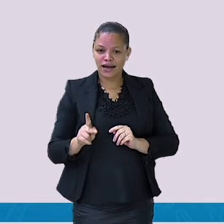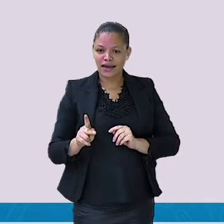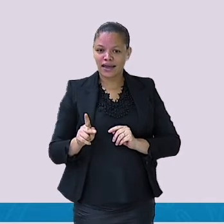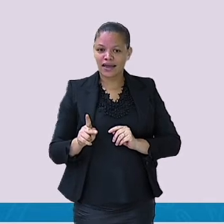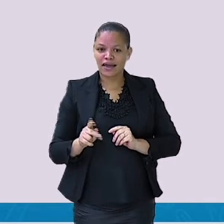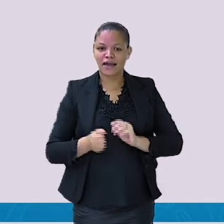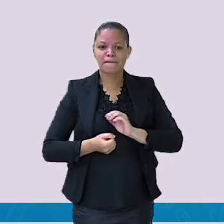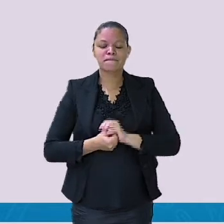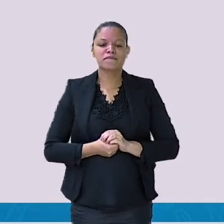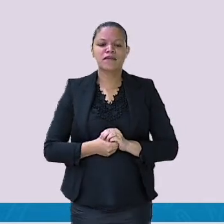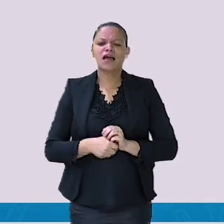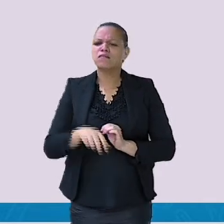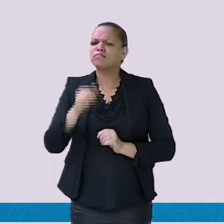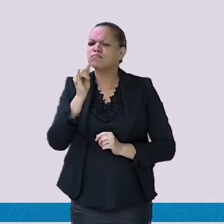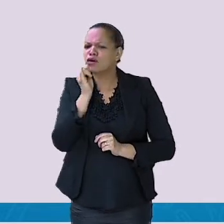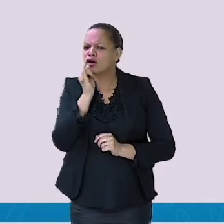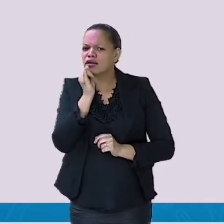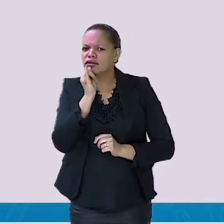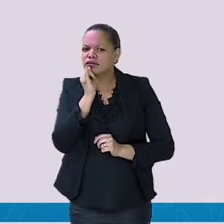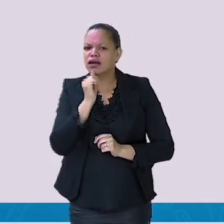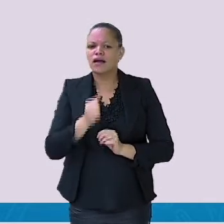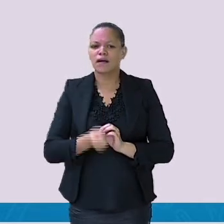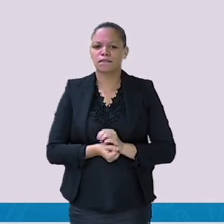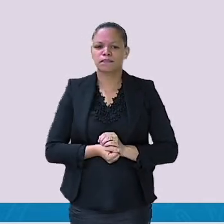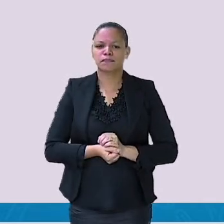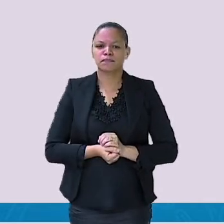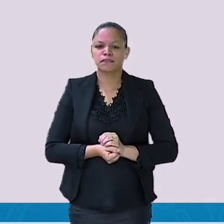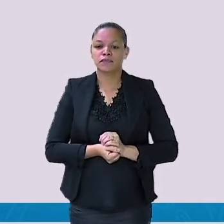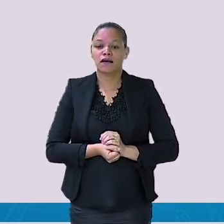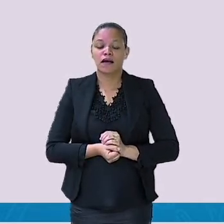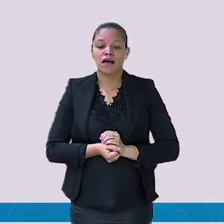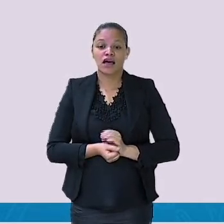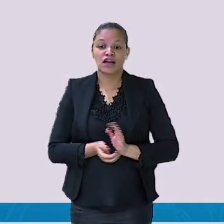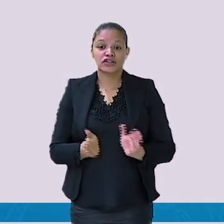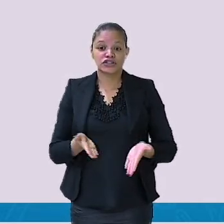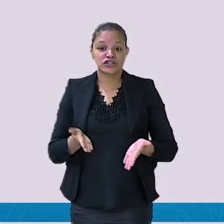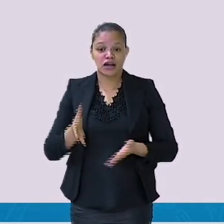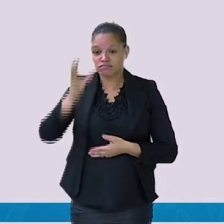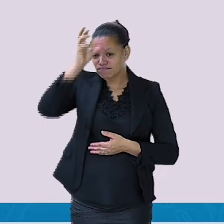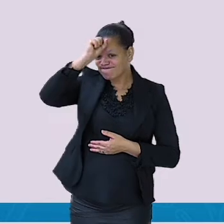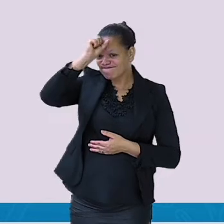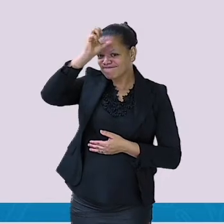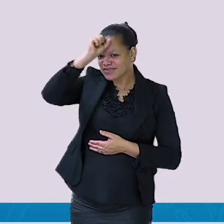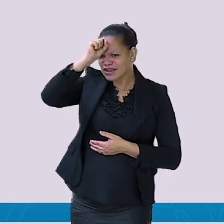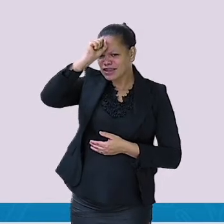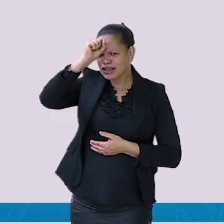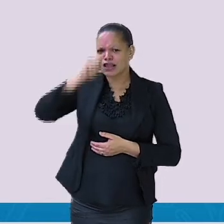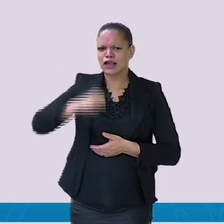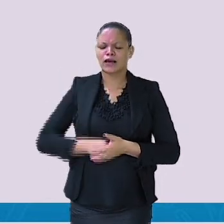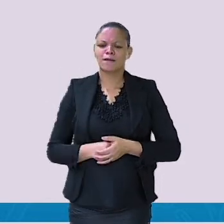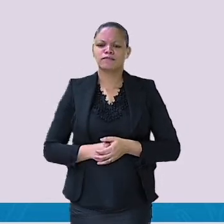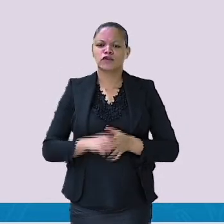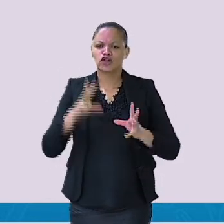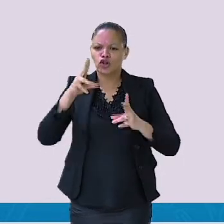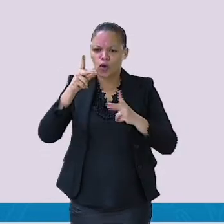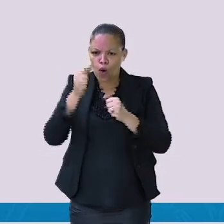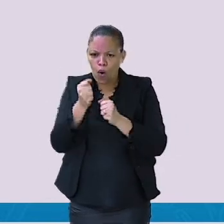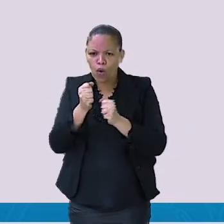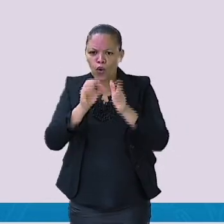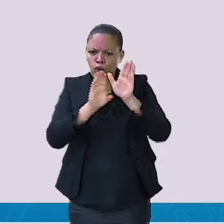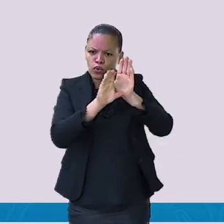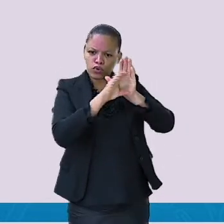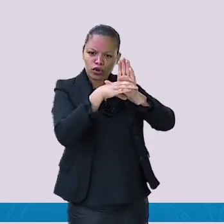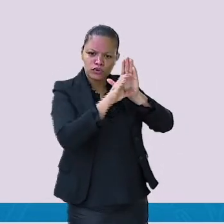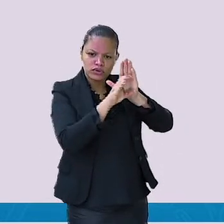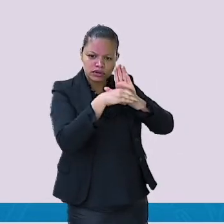a letra L, o mililitro é o ml. Então, nós vamos abreviar agora. 2